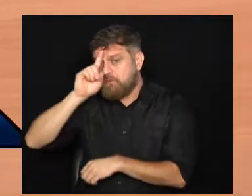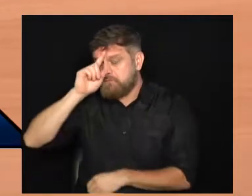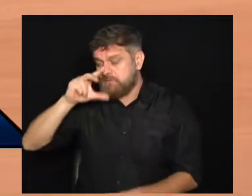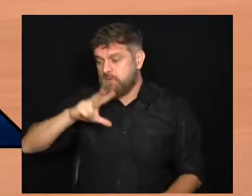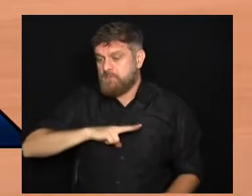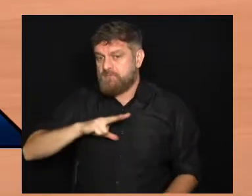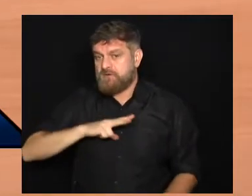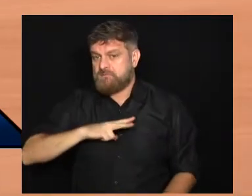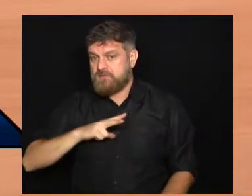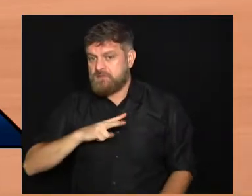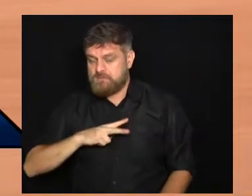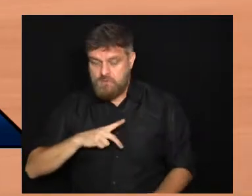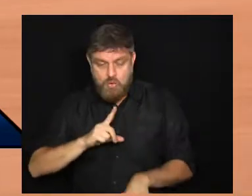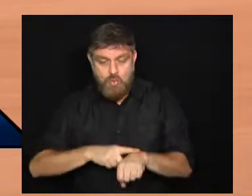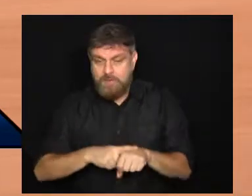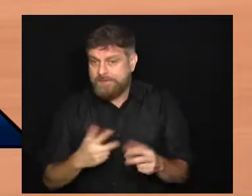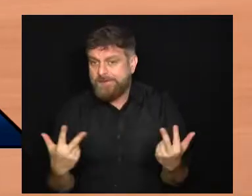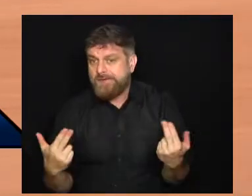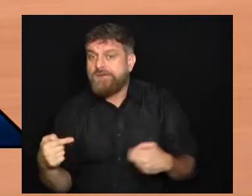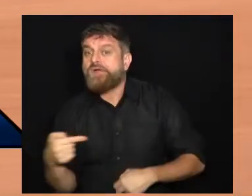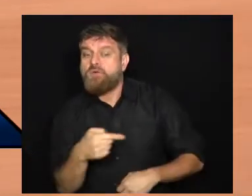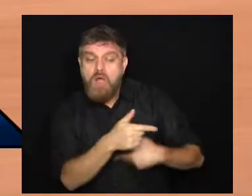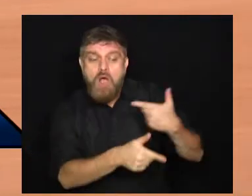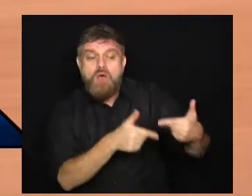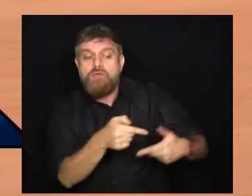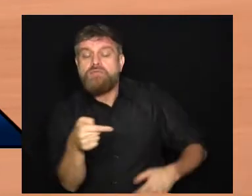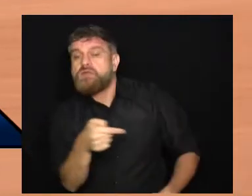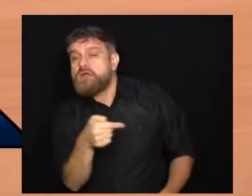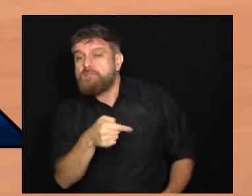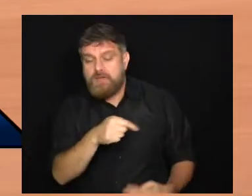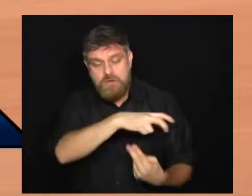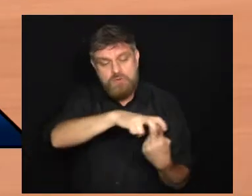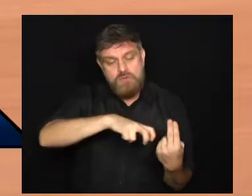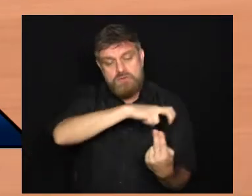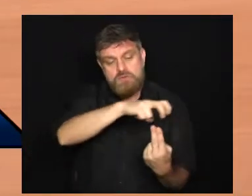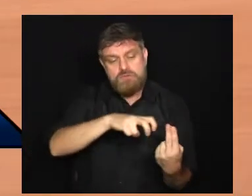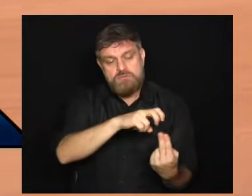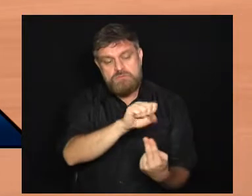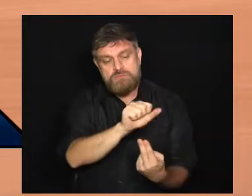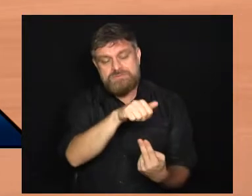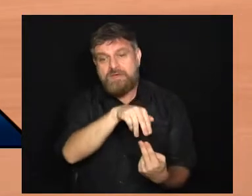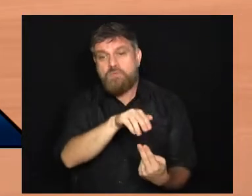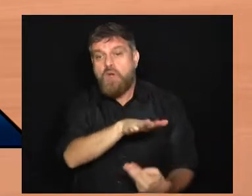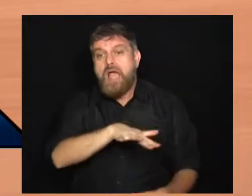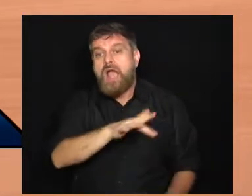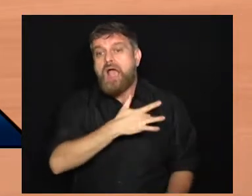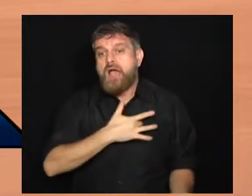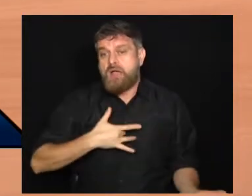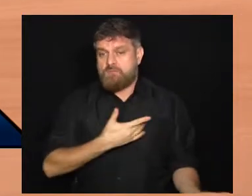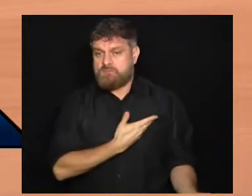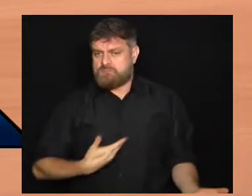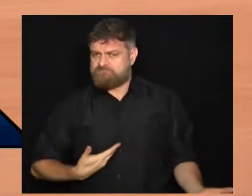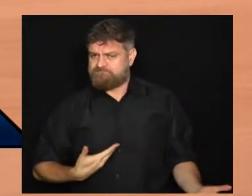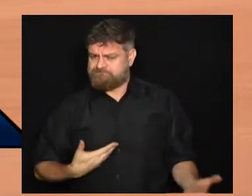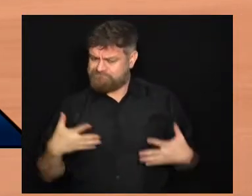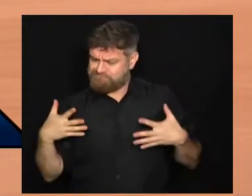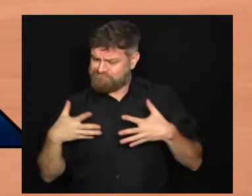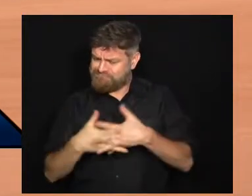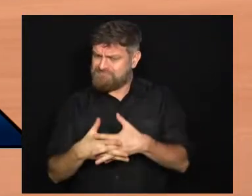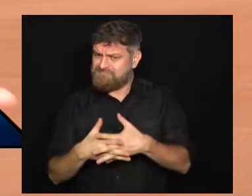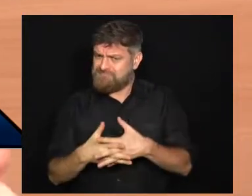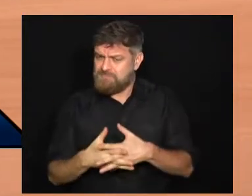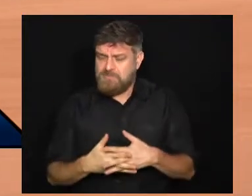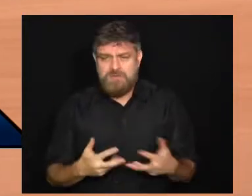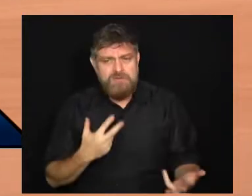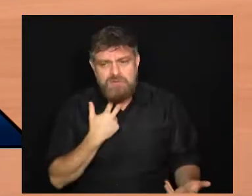privado, concomitantemente com o seu horário de trabalho na rede pública de Campinas. A gente entendeu isso uma situação